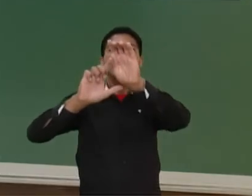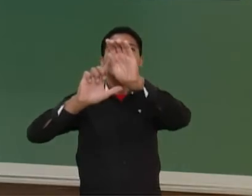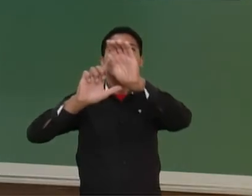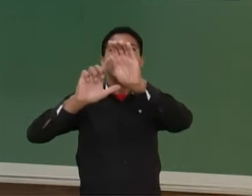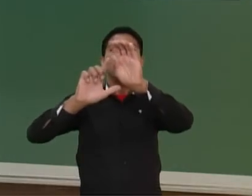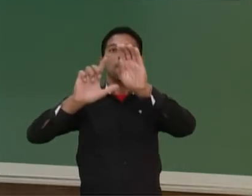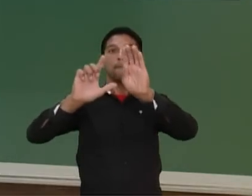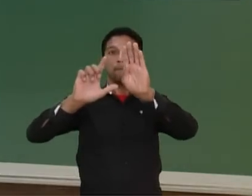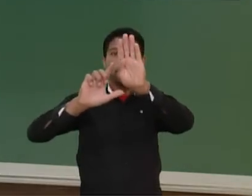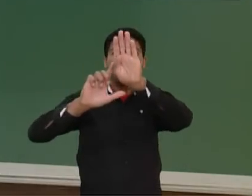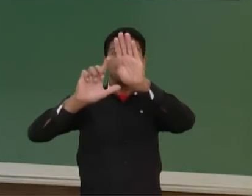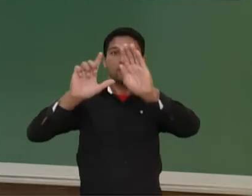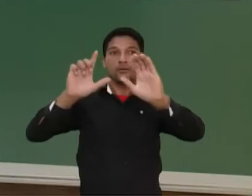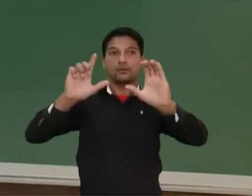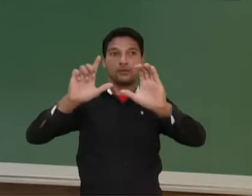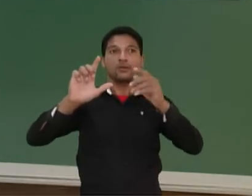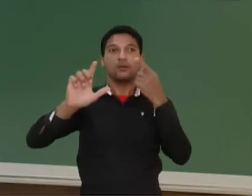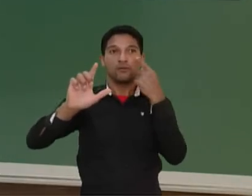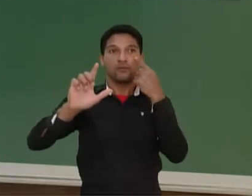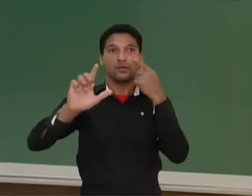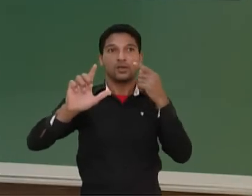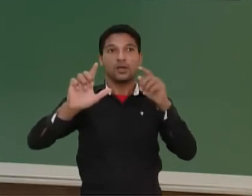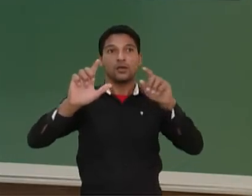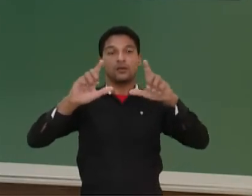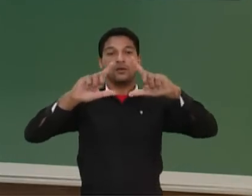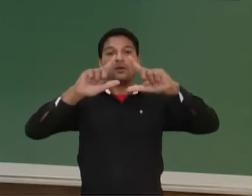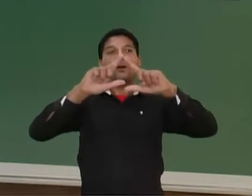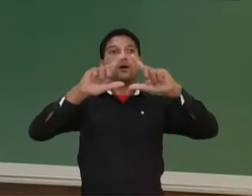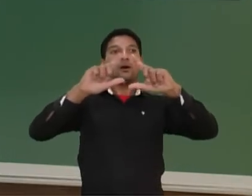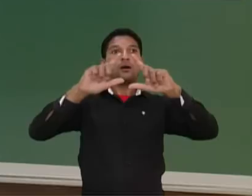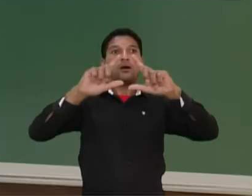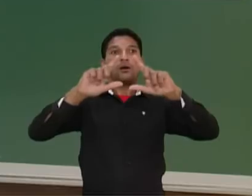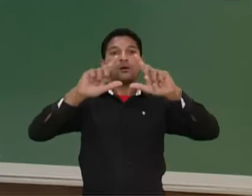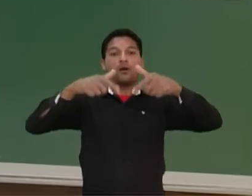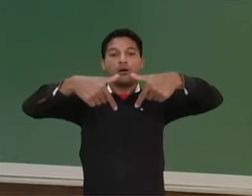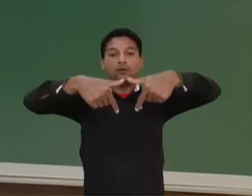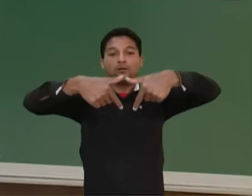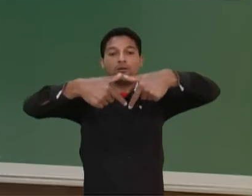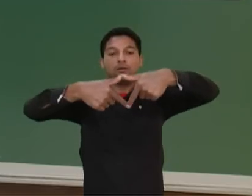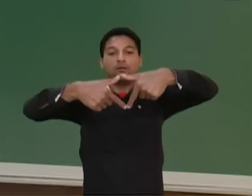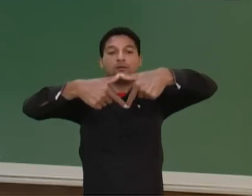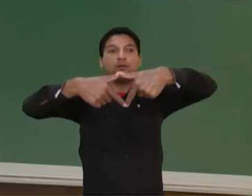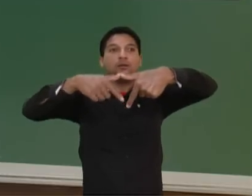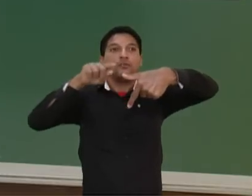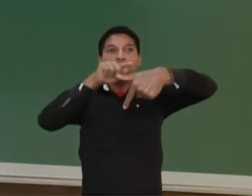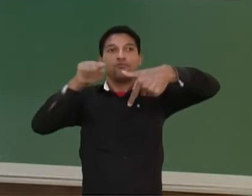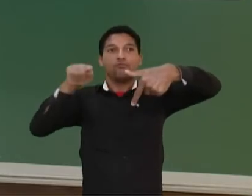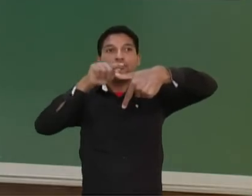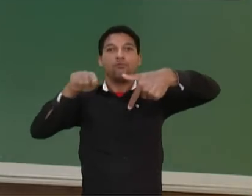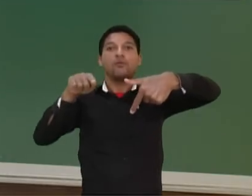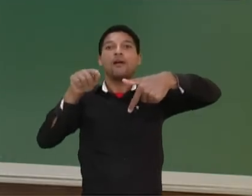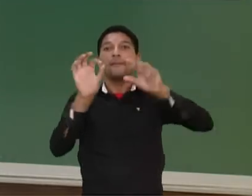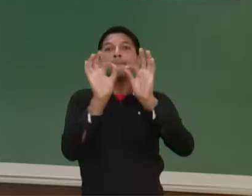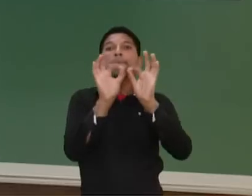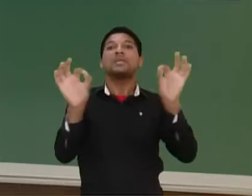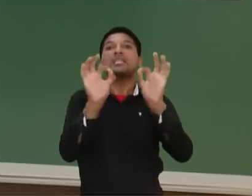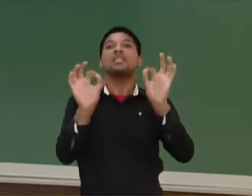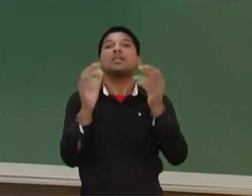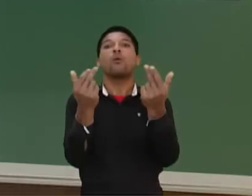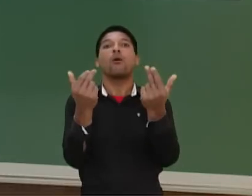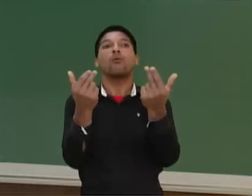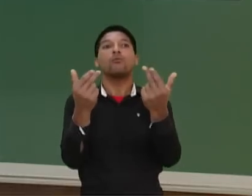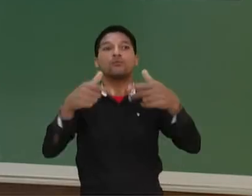Veja. Esse lado aqui tem a mesma medida desse. Então, o AD é congruente com o BC.